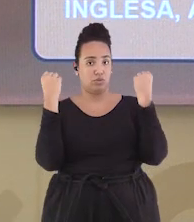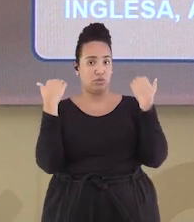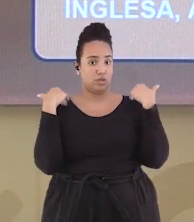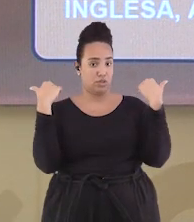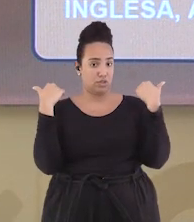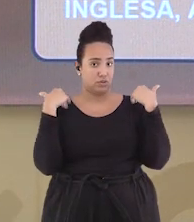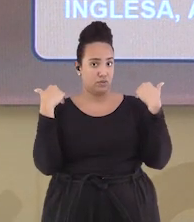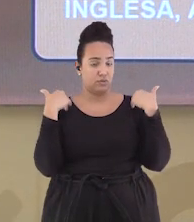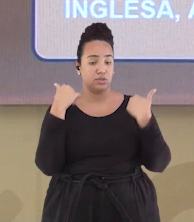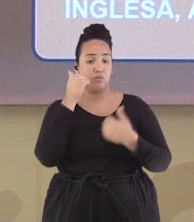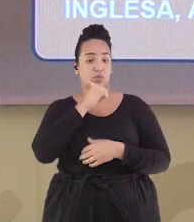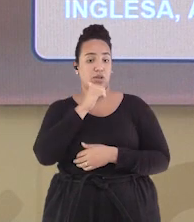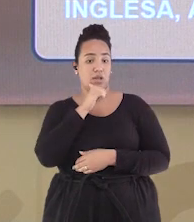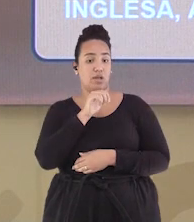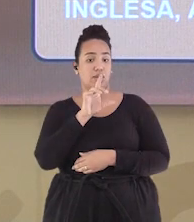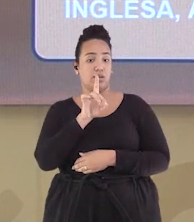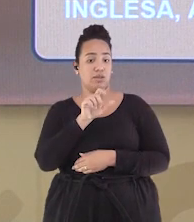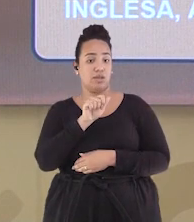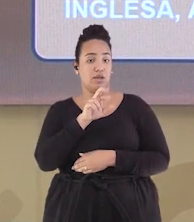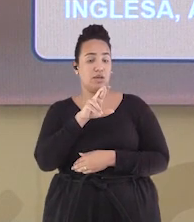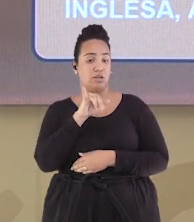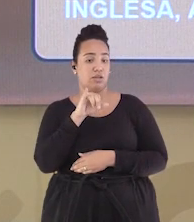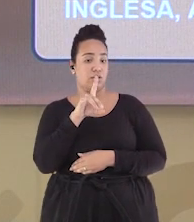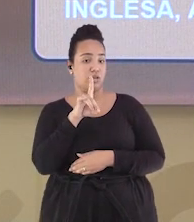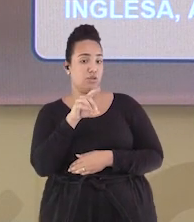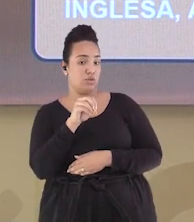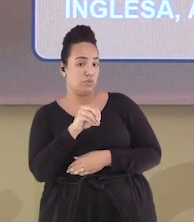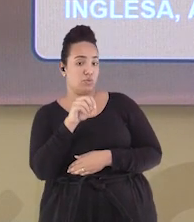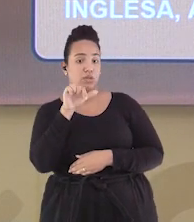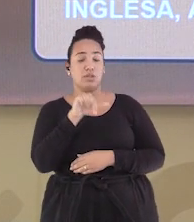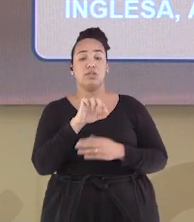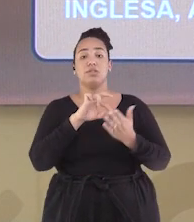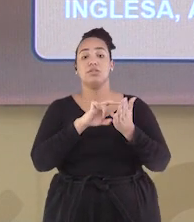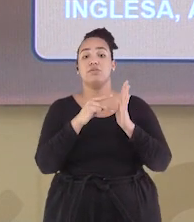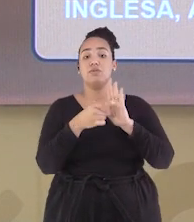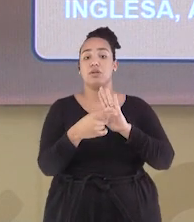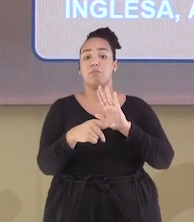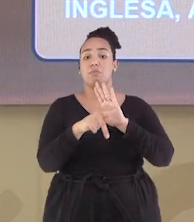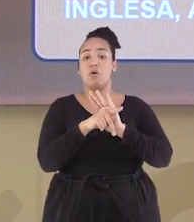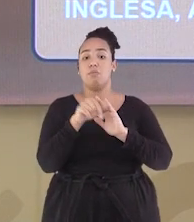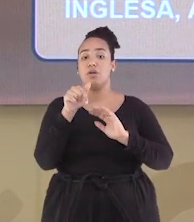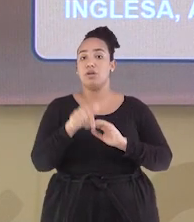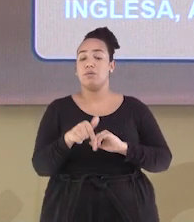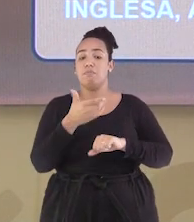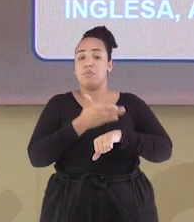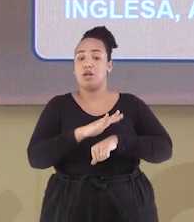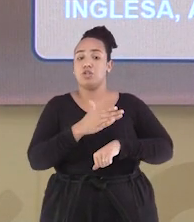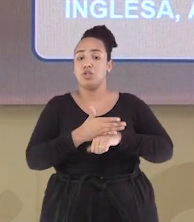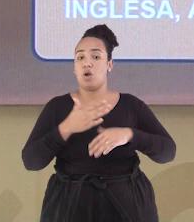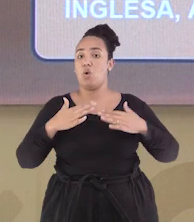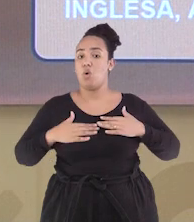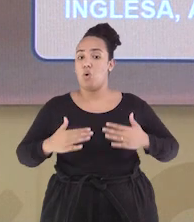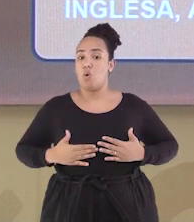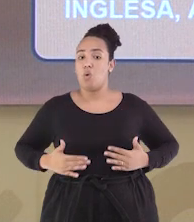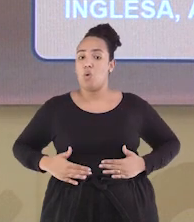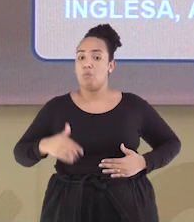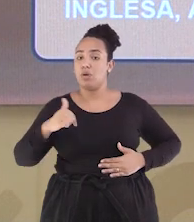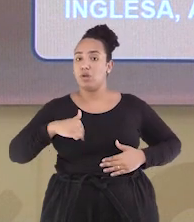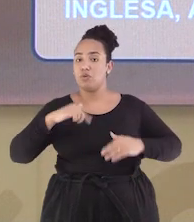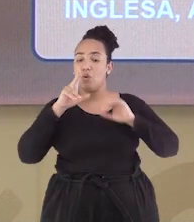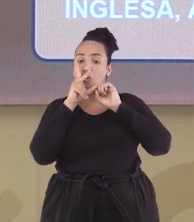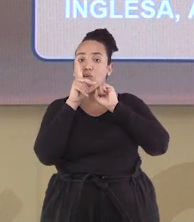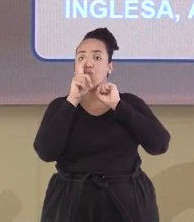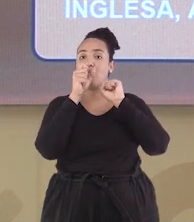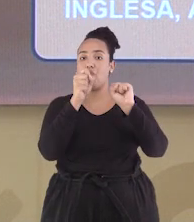grego e significa arte ou ato de exercitar o corpo para fortificá-lo e dar-lhe agilidade. Com